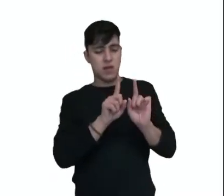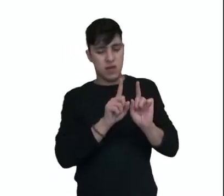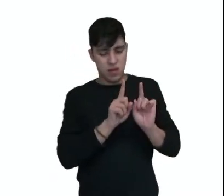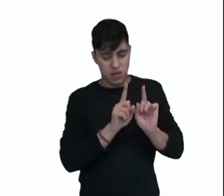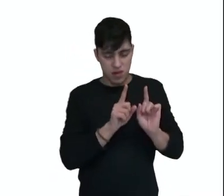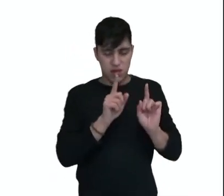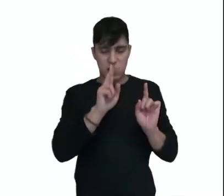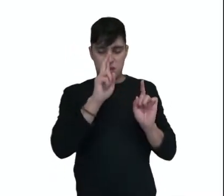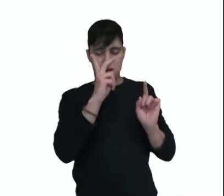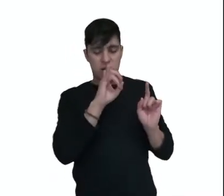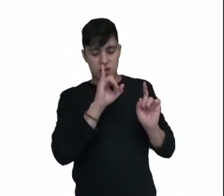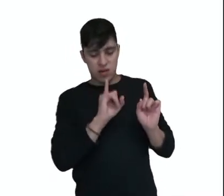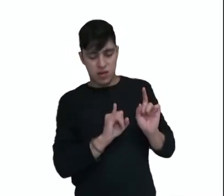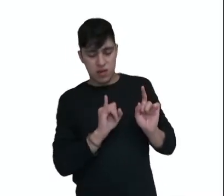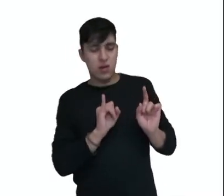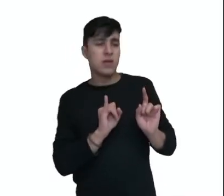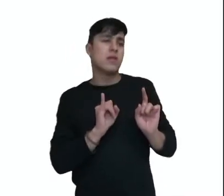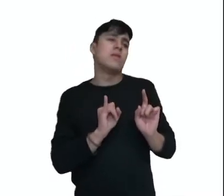eu tenho H, I,